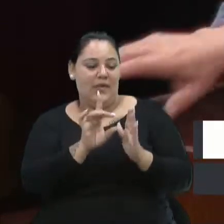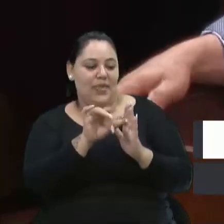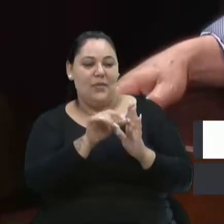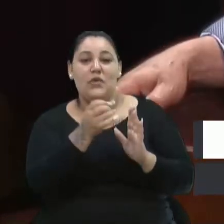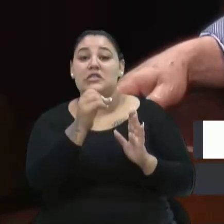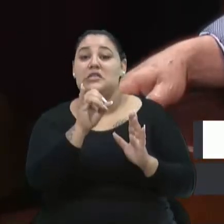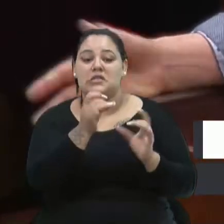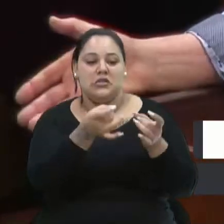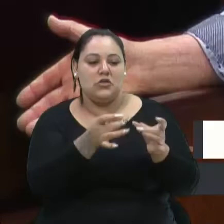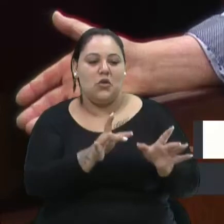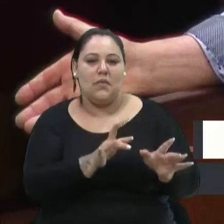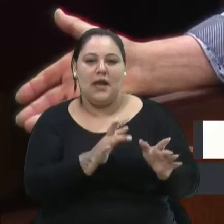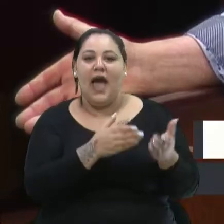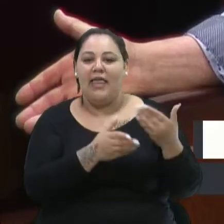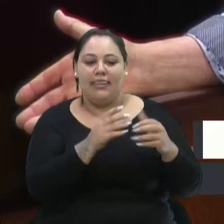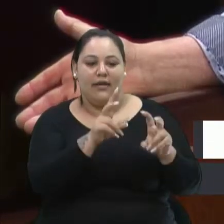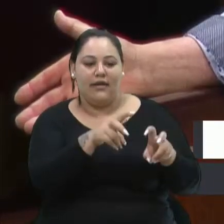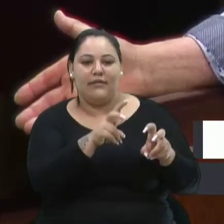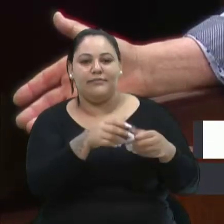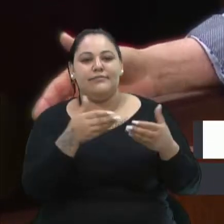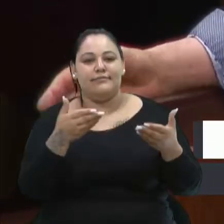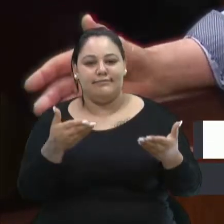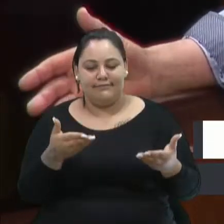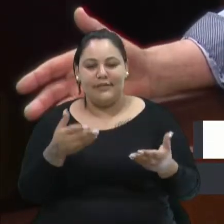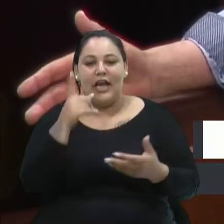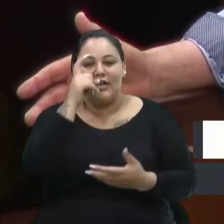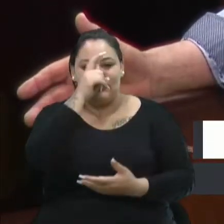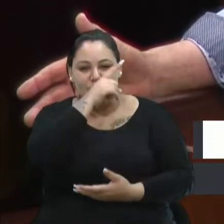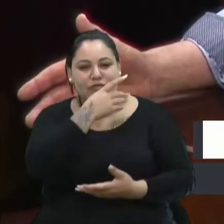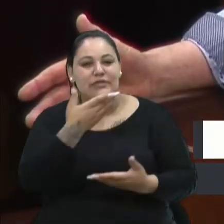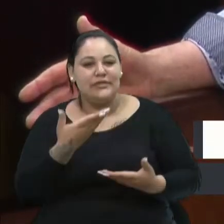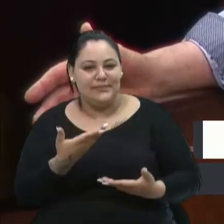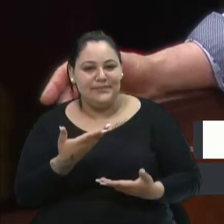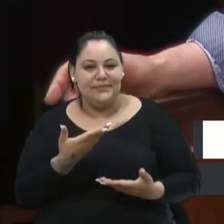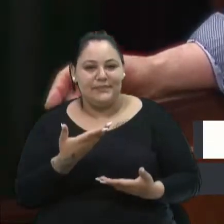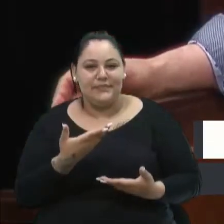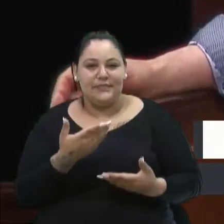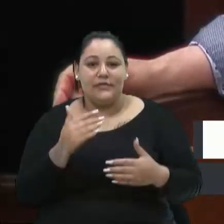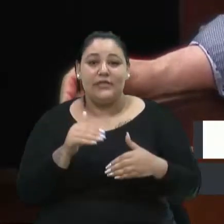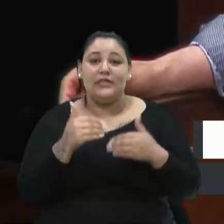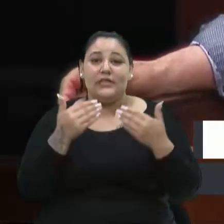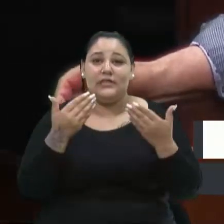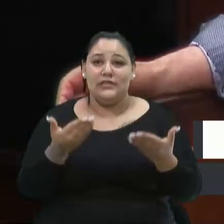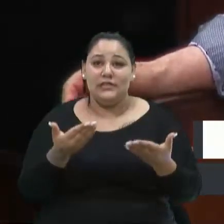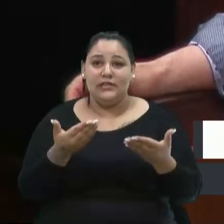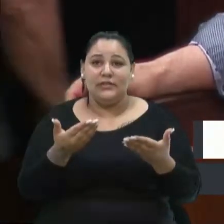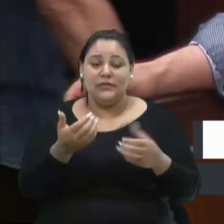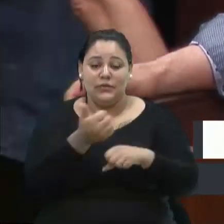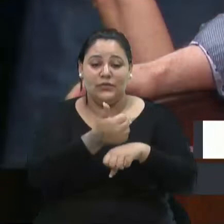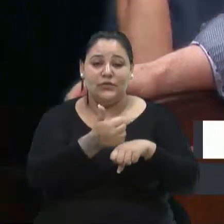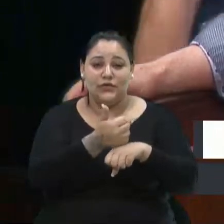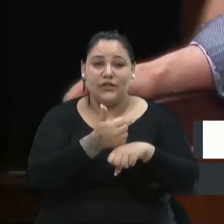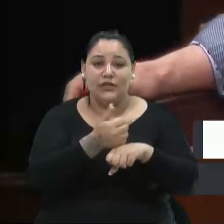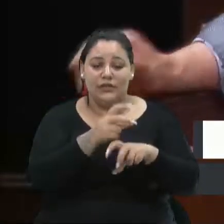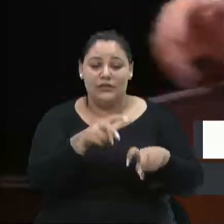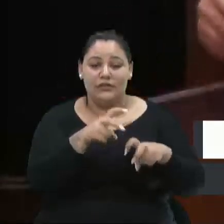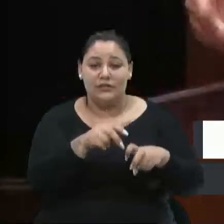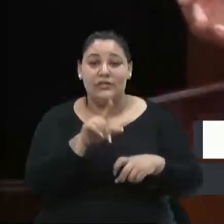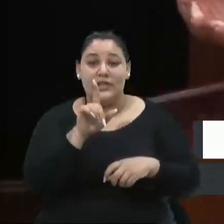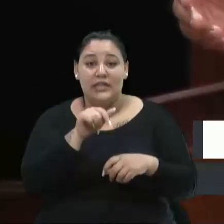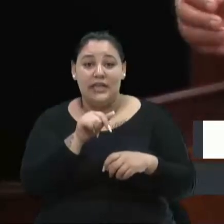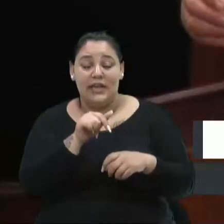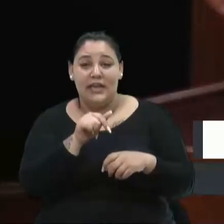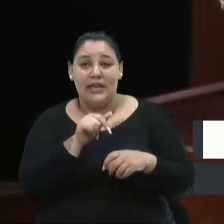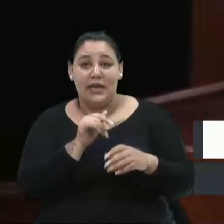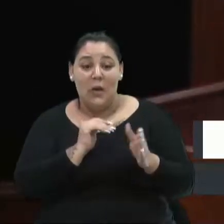sobrar. Aí não dá, gente, né? Então, muito mais que além do britador trabalhar, que é o mínimo de